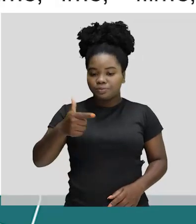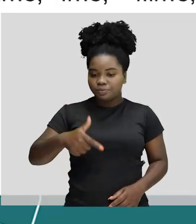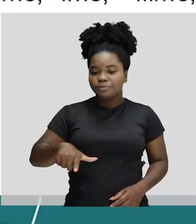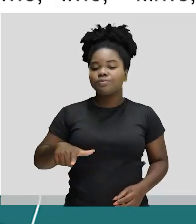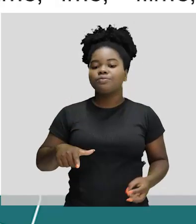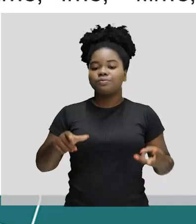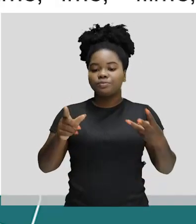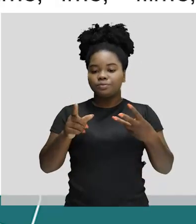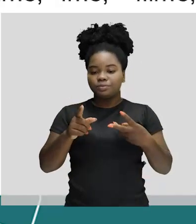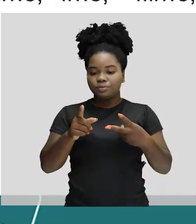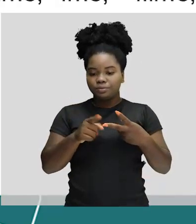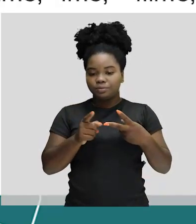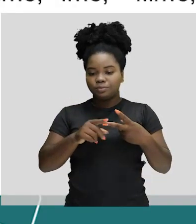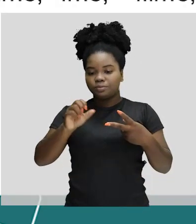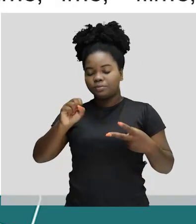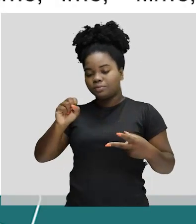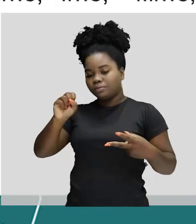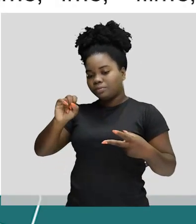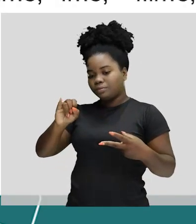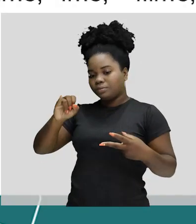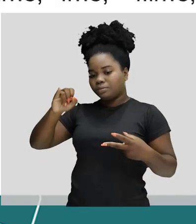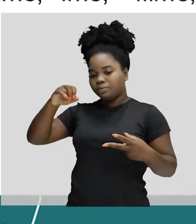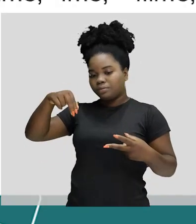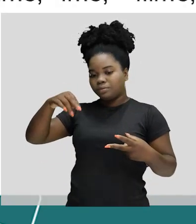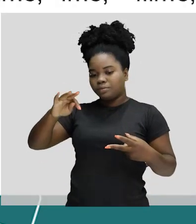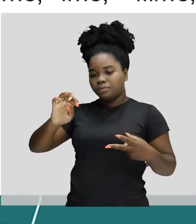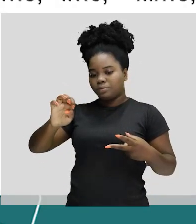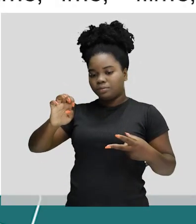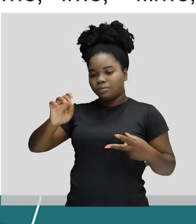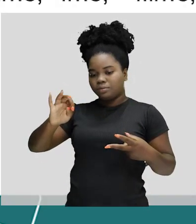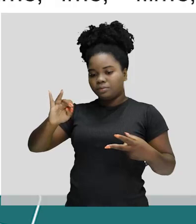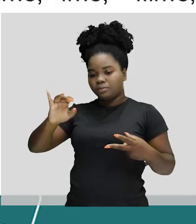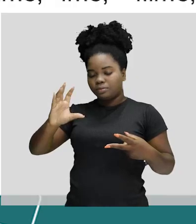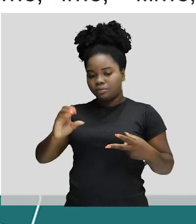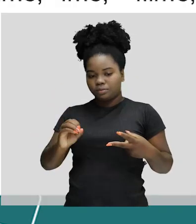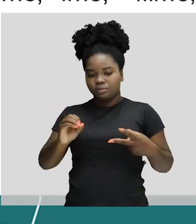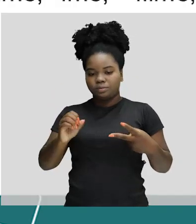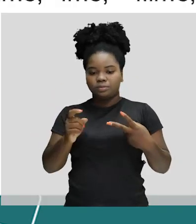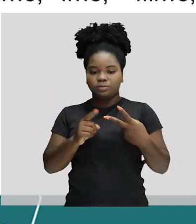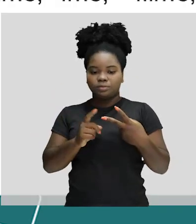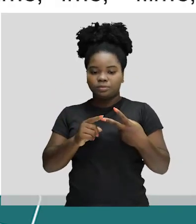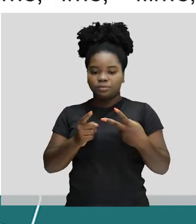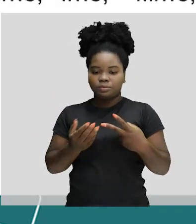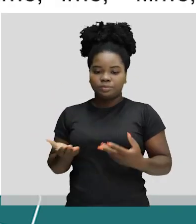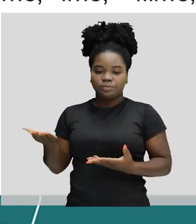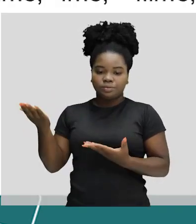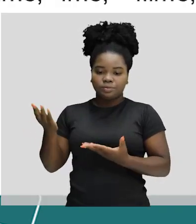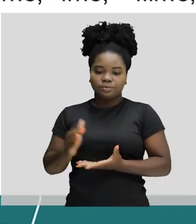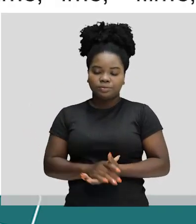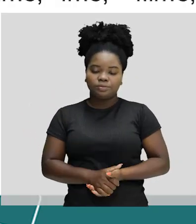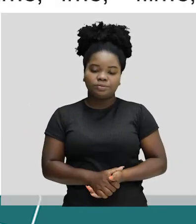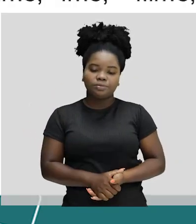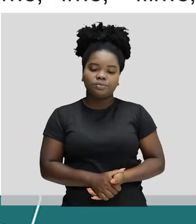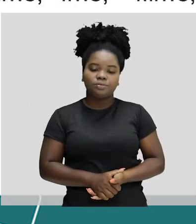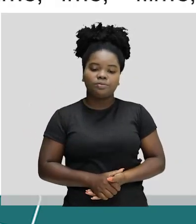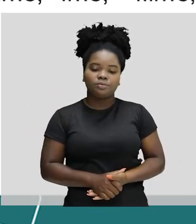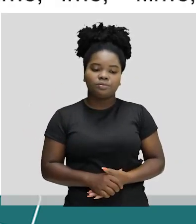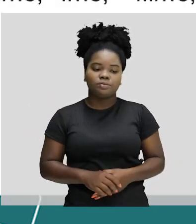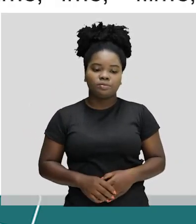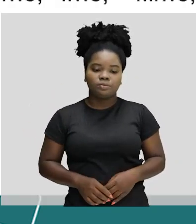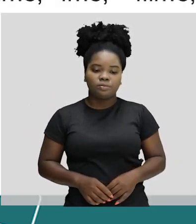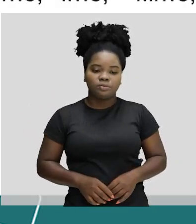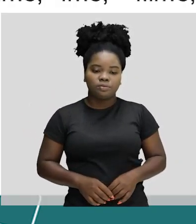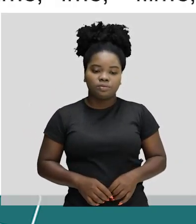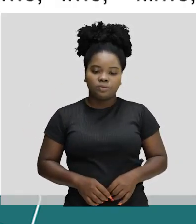superlativo absoluto sintético. Um grau adjetivo no grau superlativo absoluto sintético, caracteriza um ou